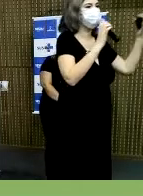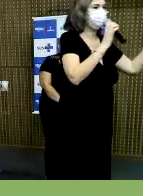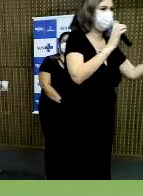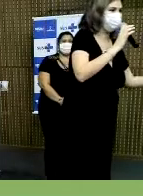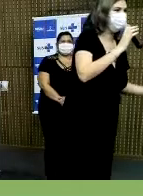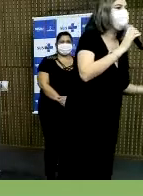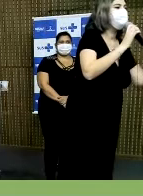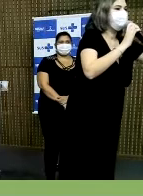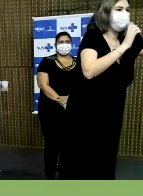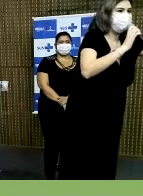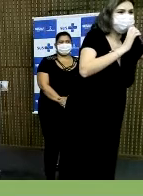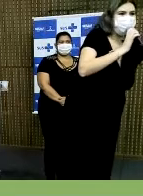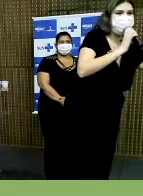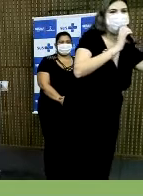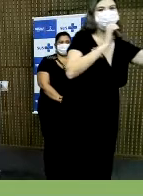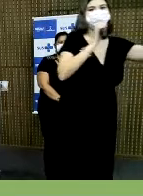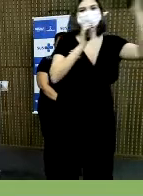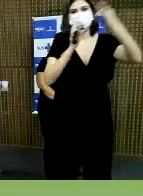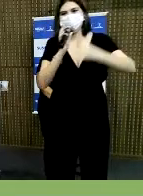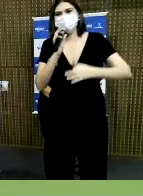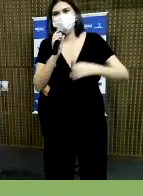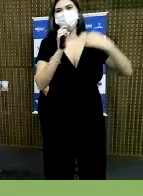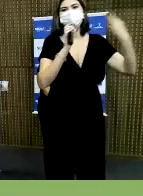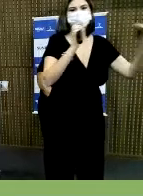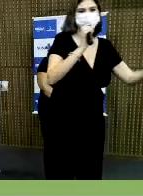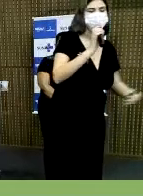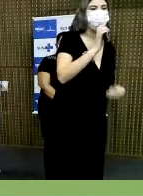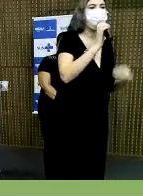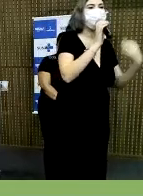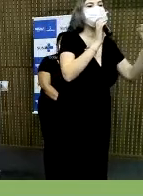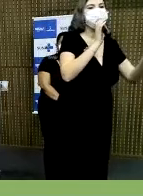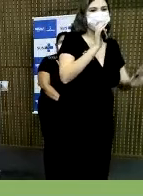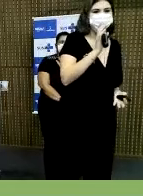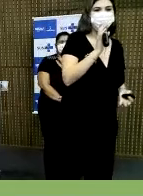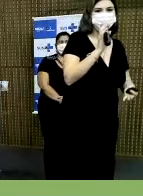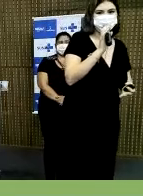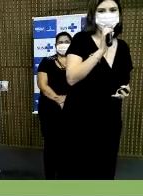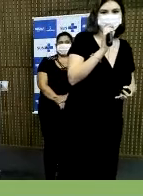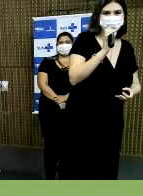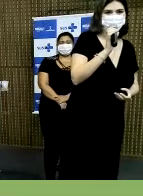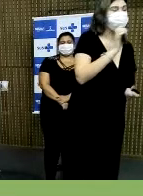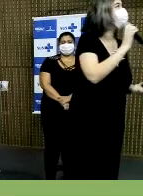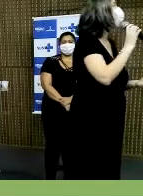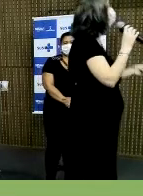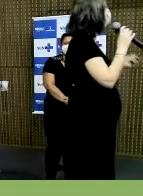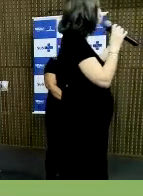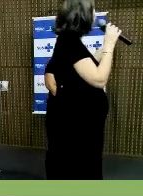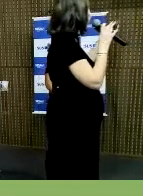porque justamente vem de uma área, vou ficar na casa da minha mãe, da minha sogra, e a gente faz esse acompanhamento.